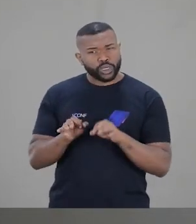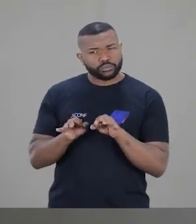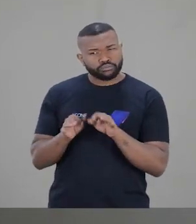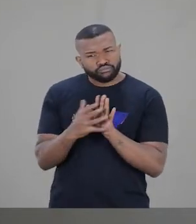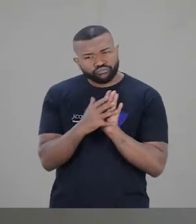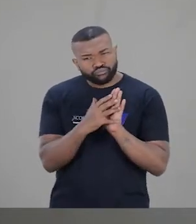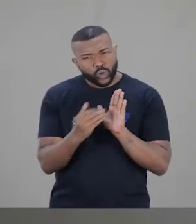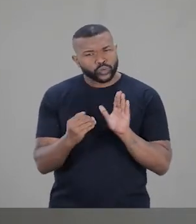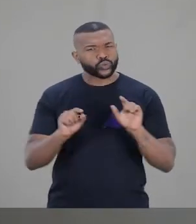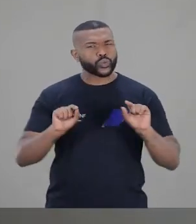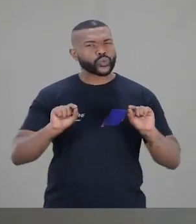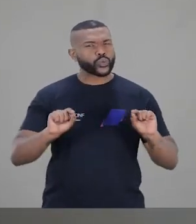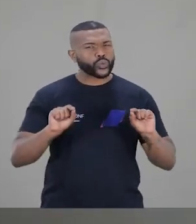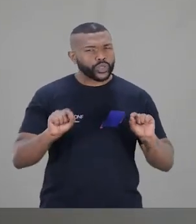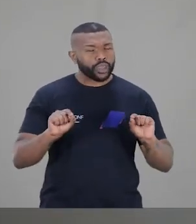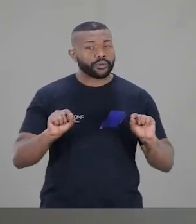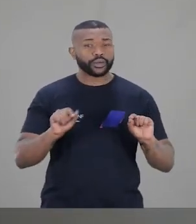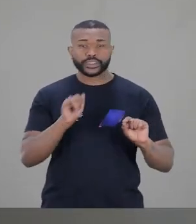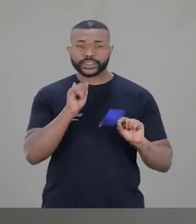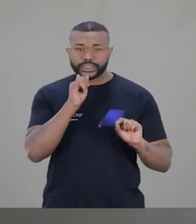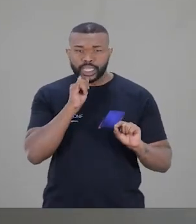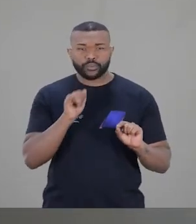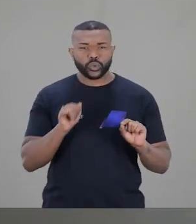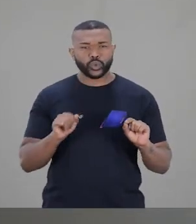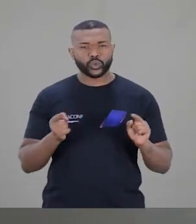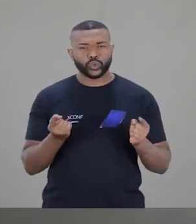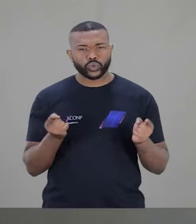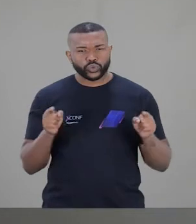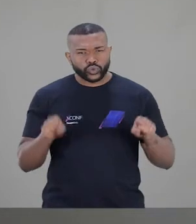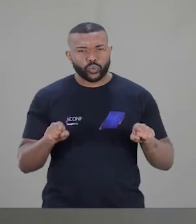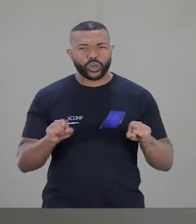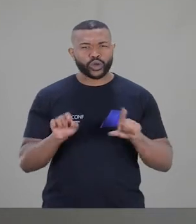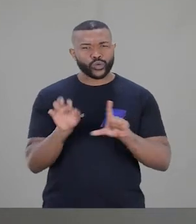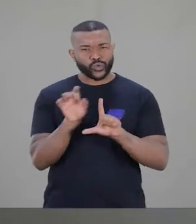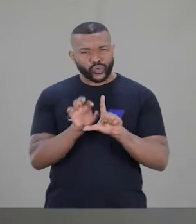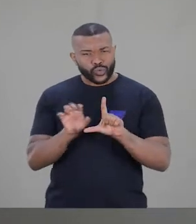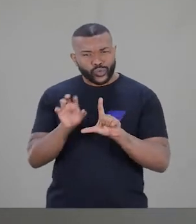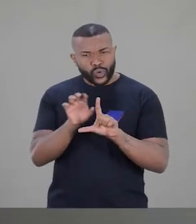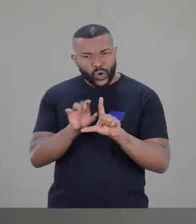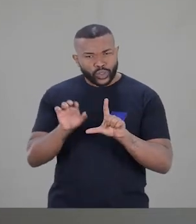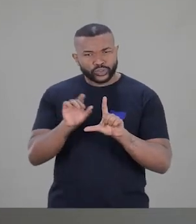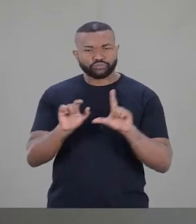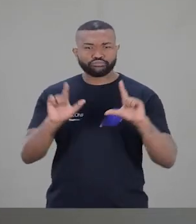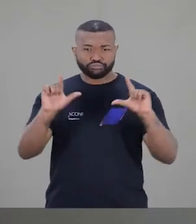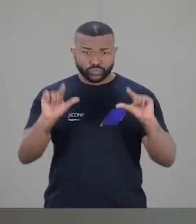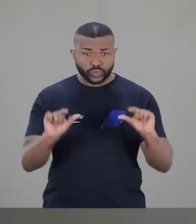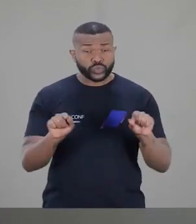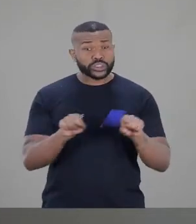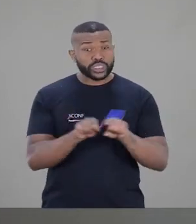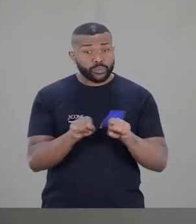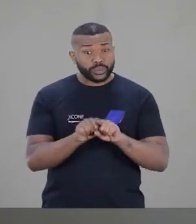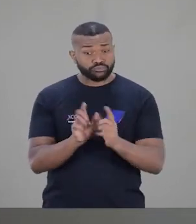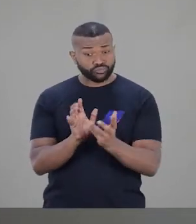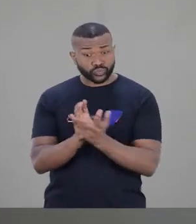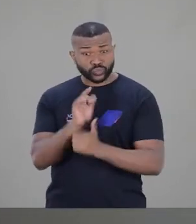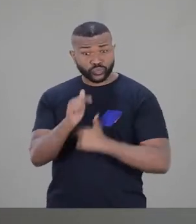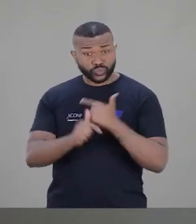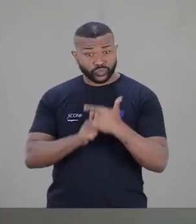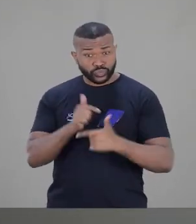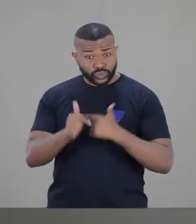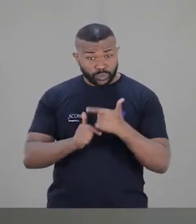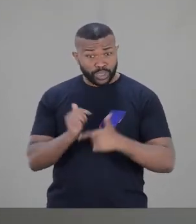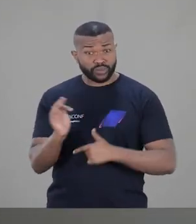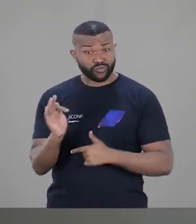modularização diminui para a gente a duplicidade e a complexidade do código das apps, e os times que trabalham